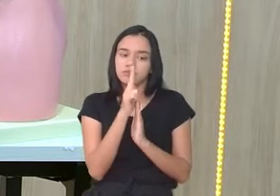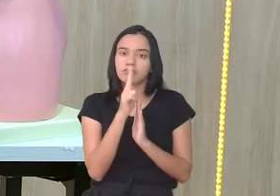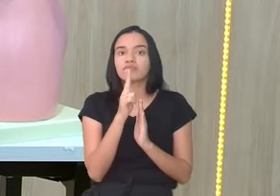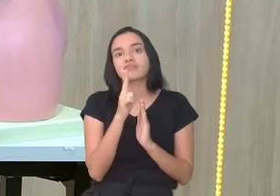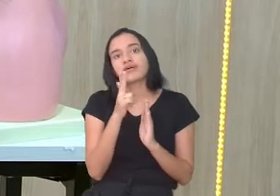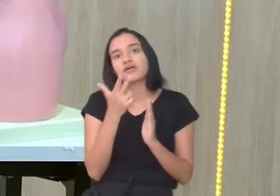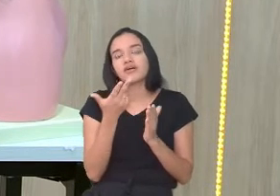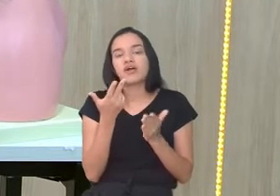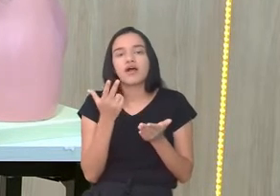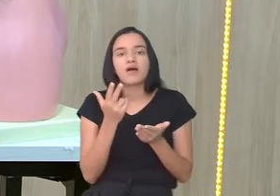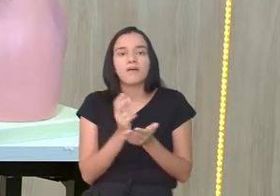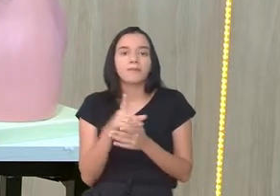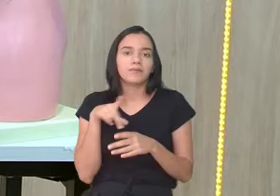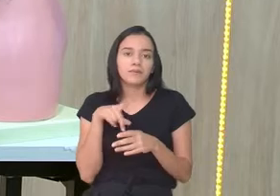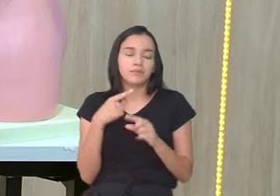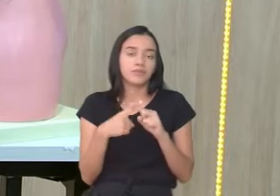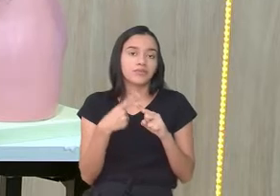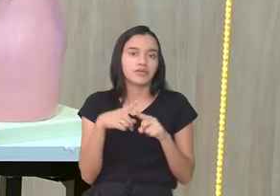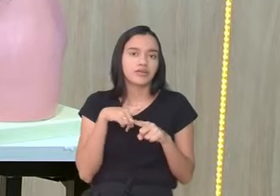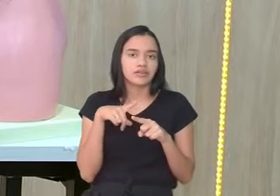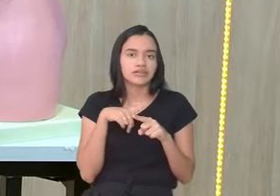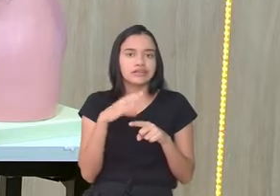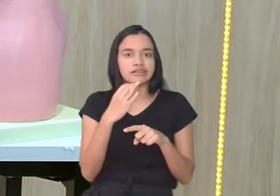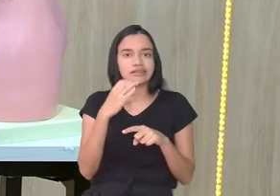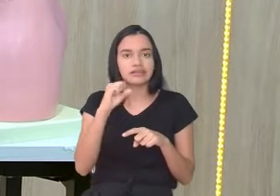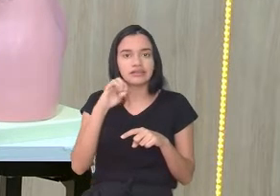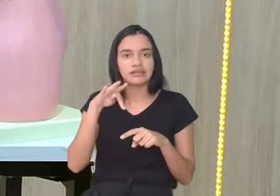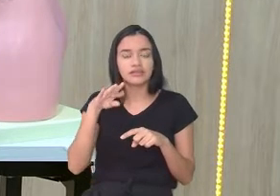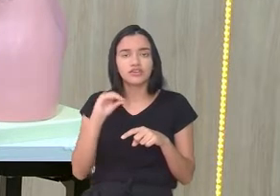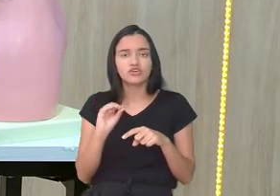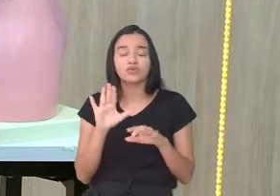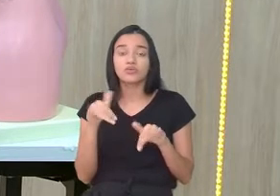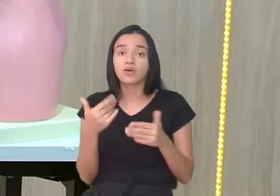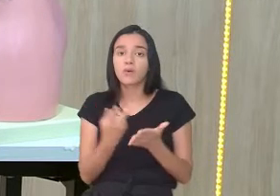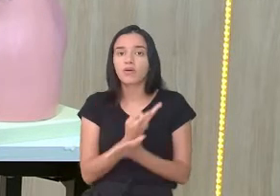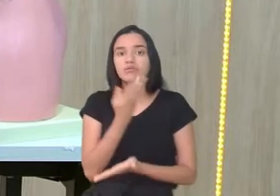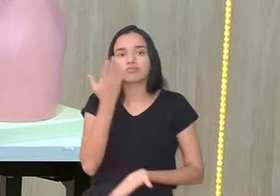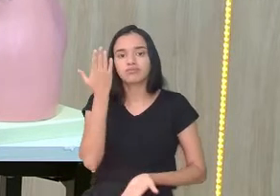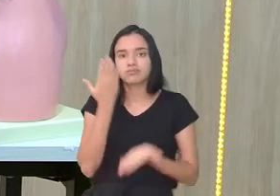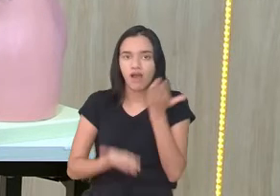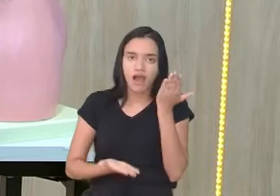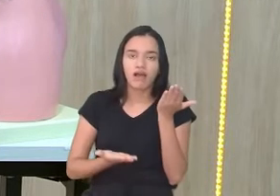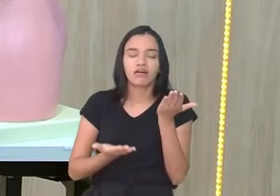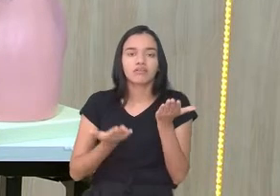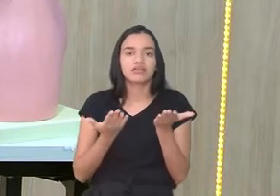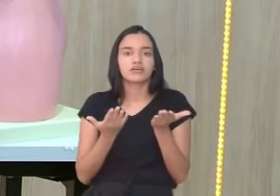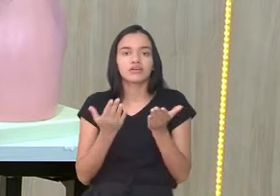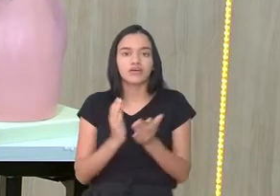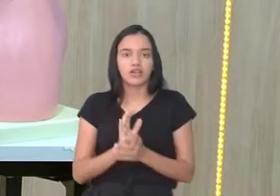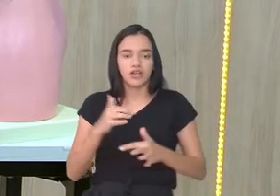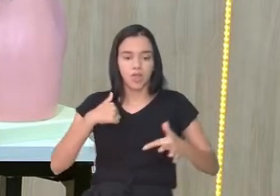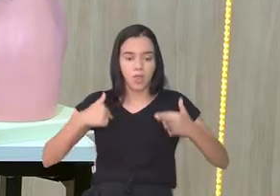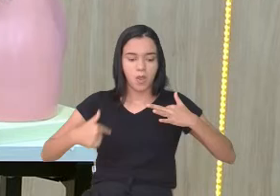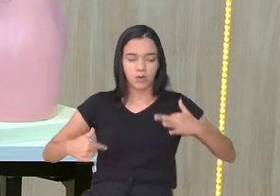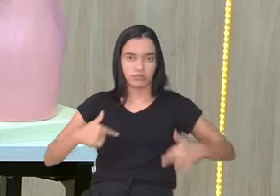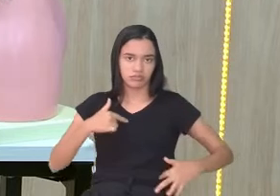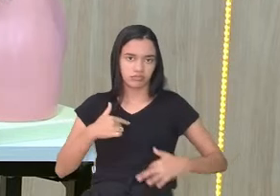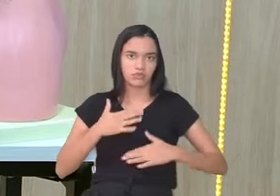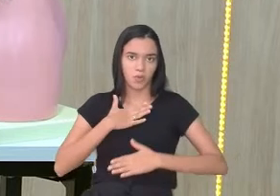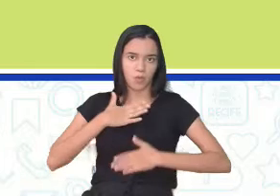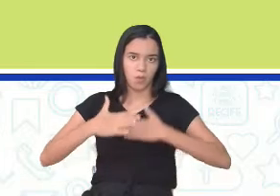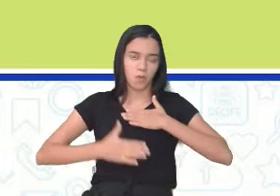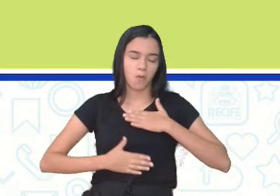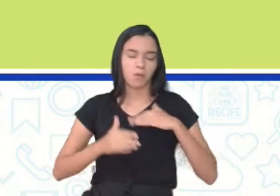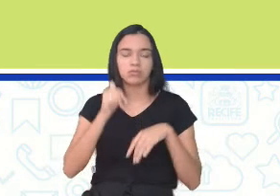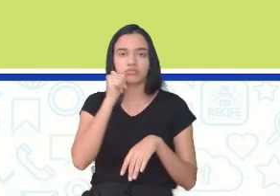cistos ou outro problema. Então, acontece todo um desequilíbrio no organismo da mulher. Em alguns casos,